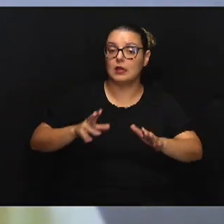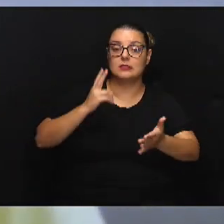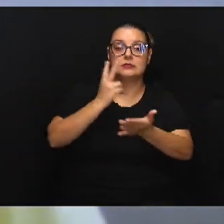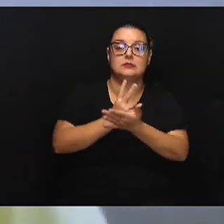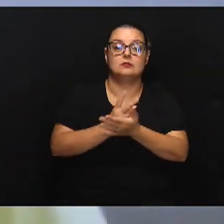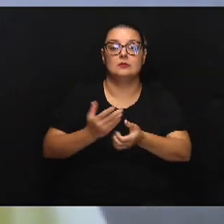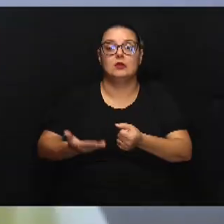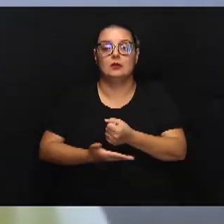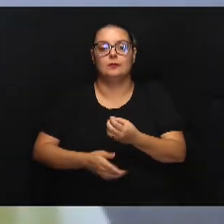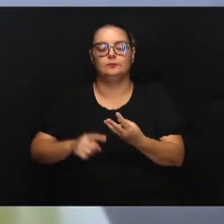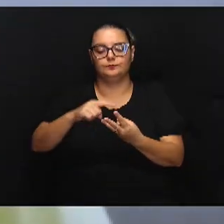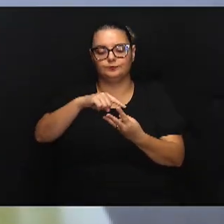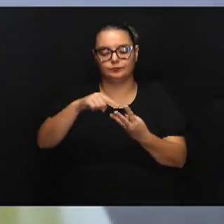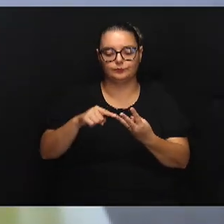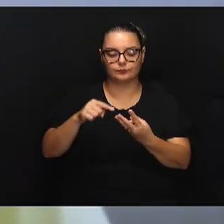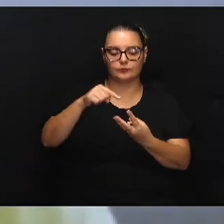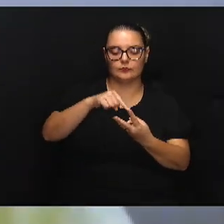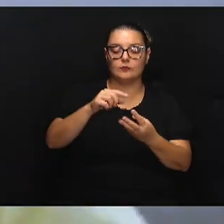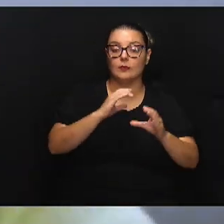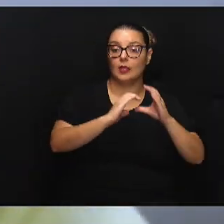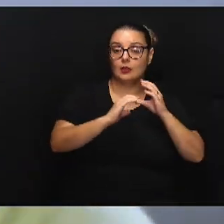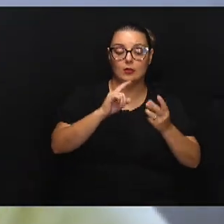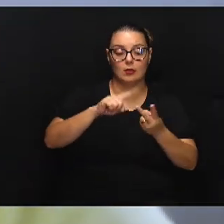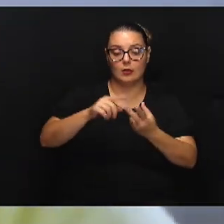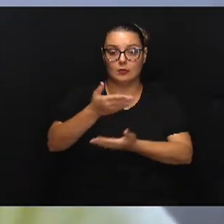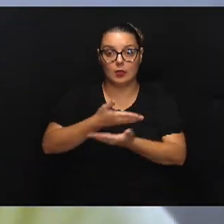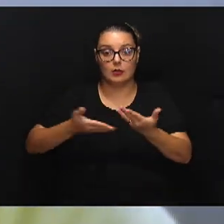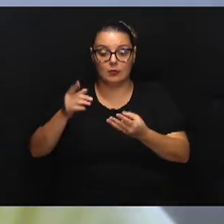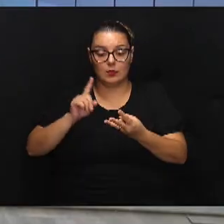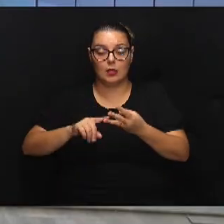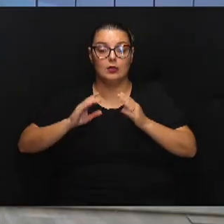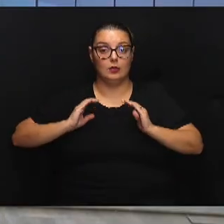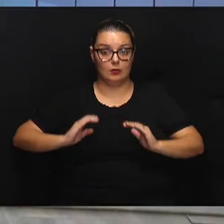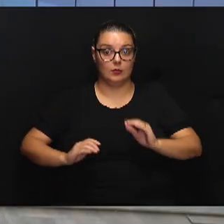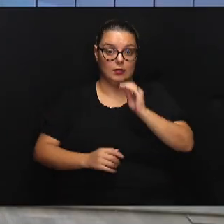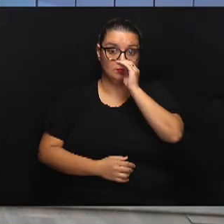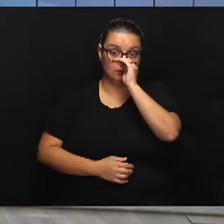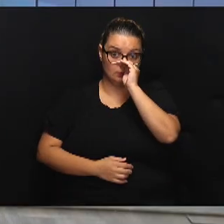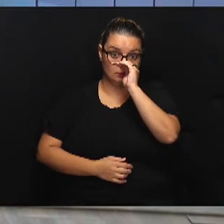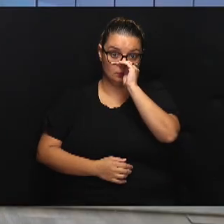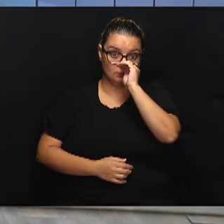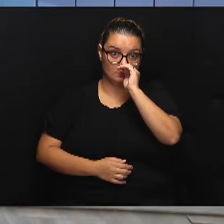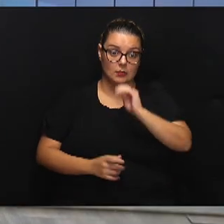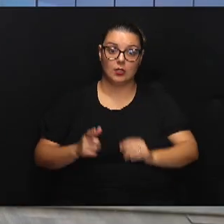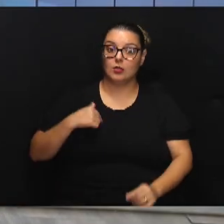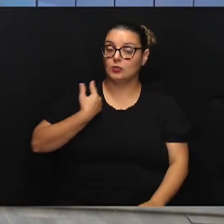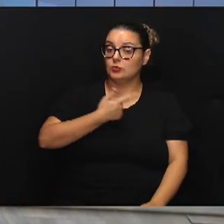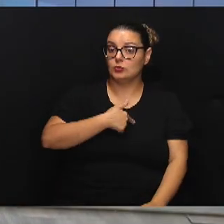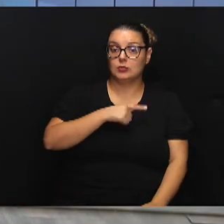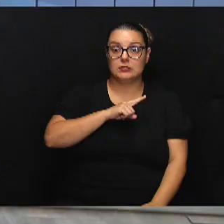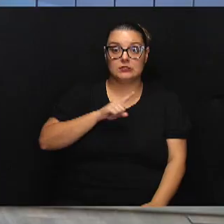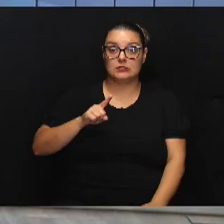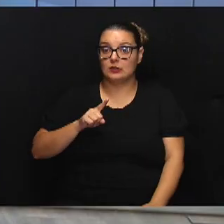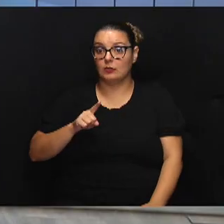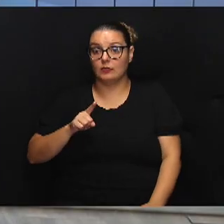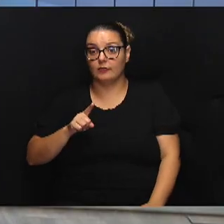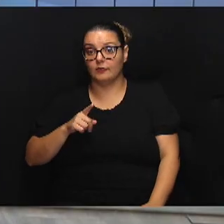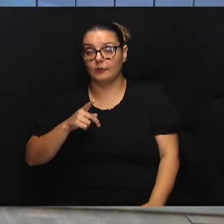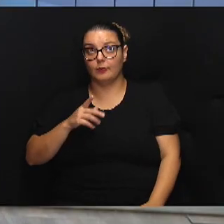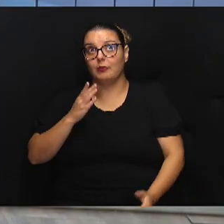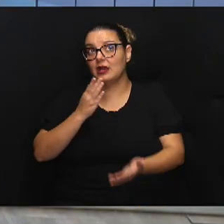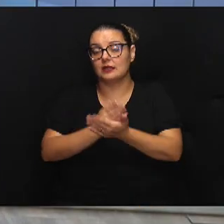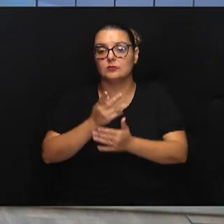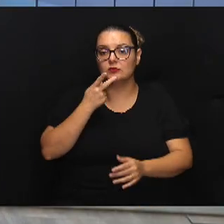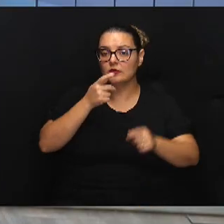baseado na comunicação, na interação e no comportamento. Nós não deixamos de falar autismo. Ele é um